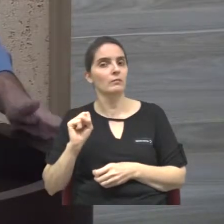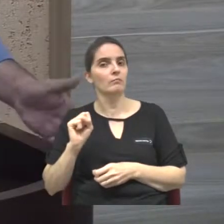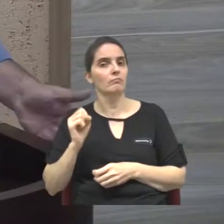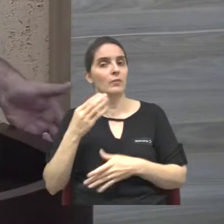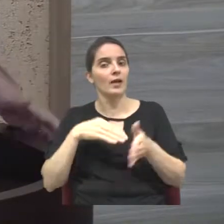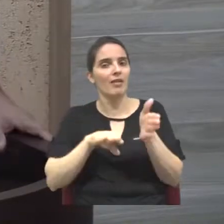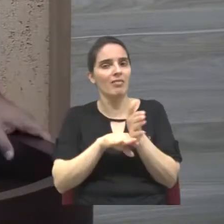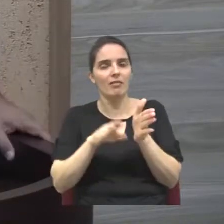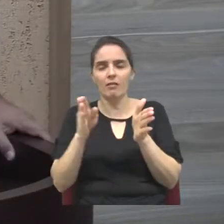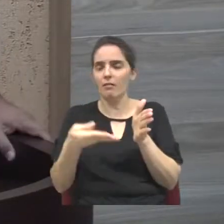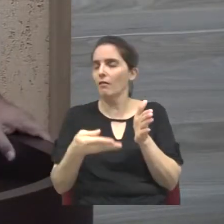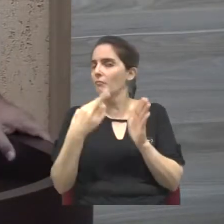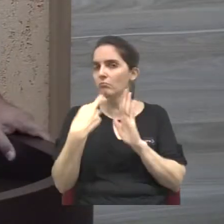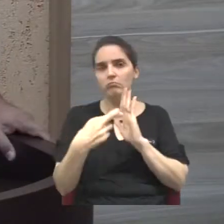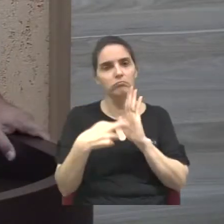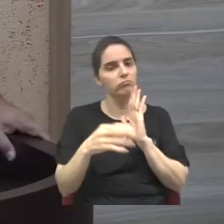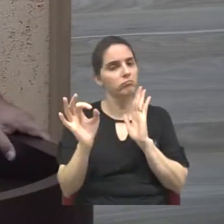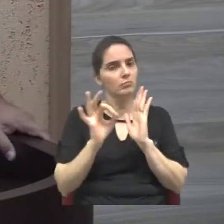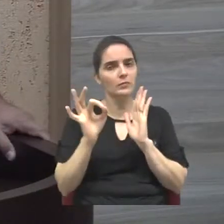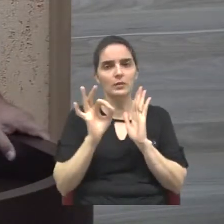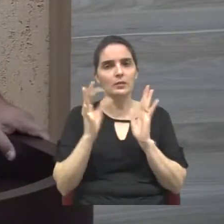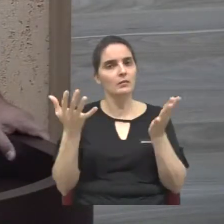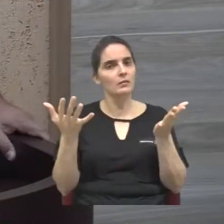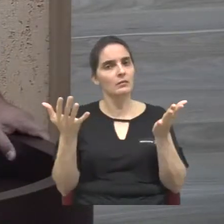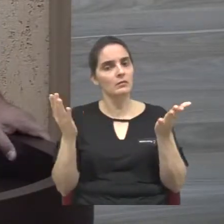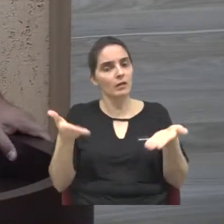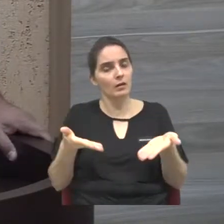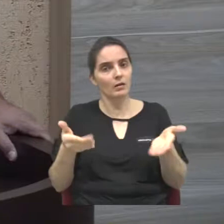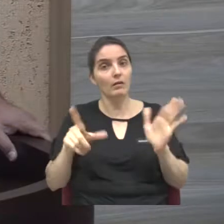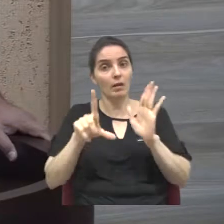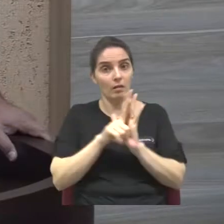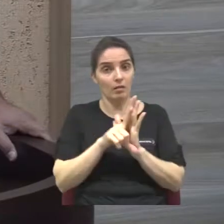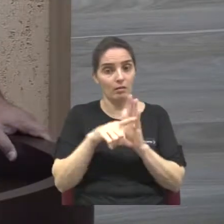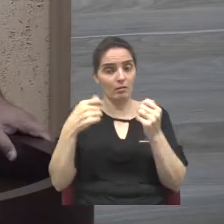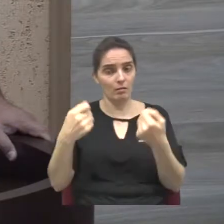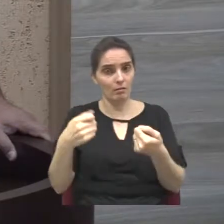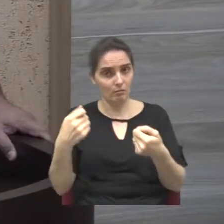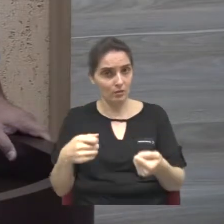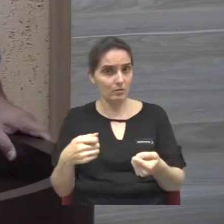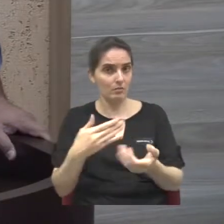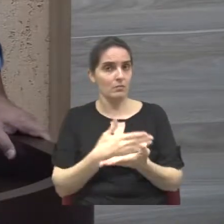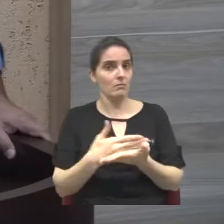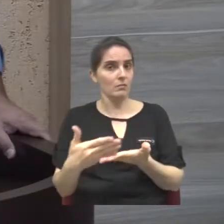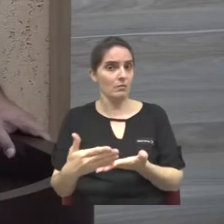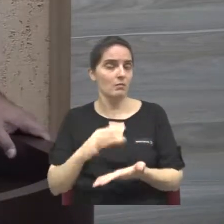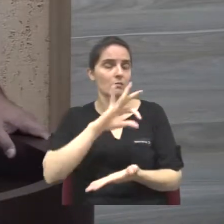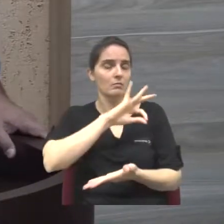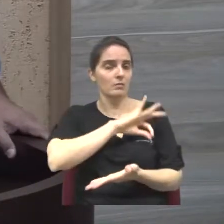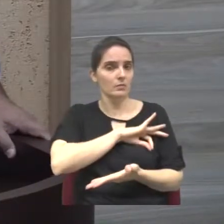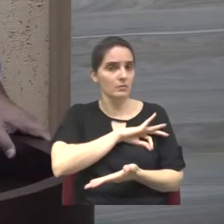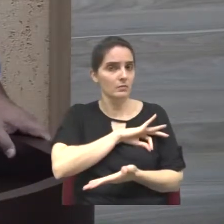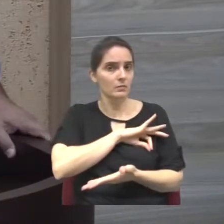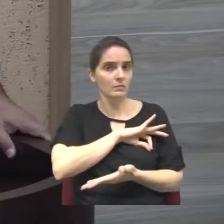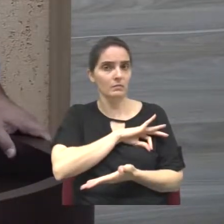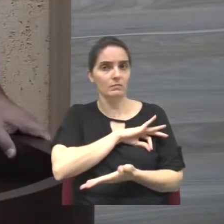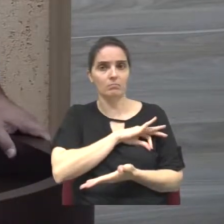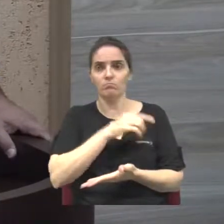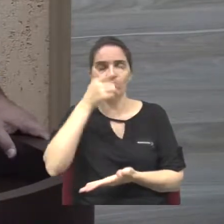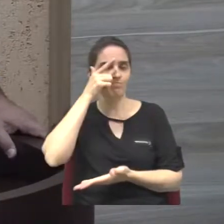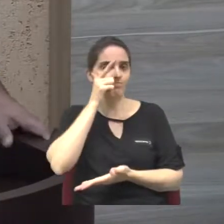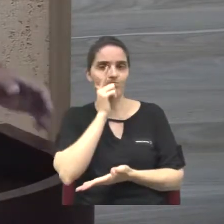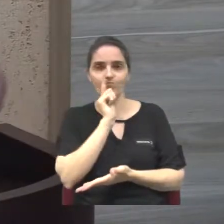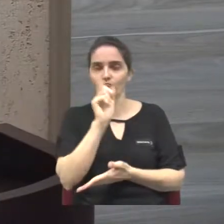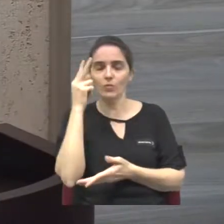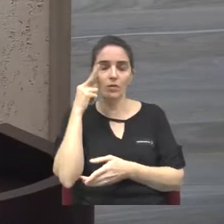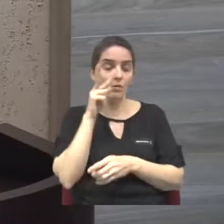Então fica aí uma lei que tem que ser colocada em prática, a Polícia Militar não consegue fazer a fiscalização